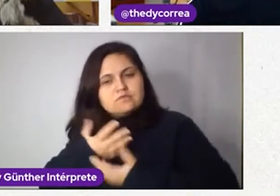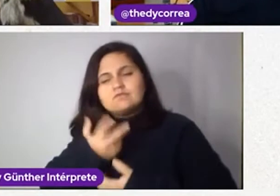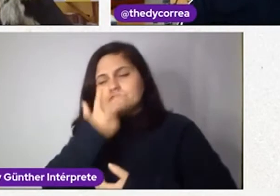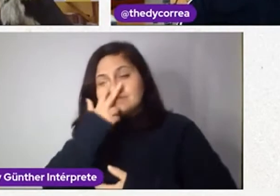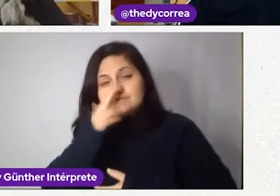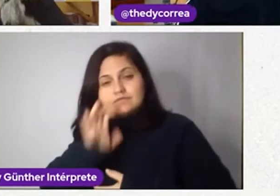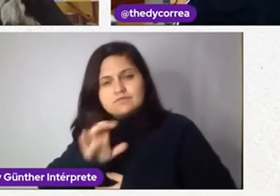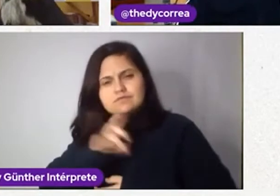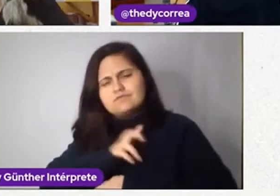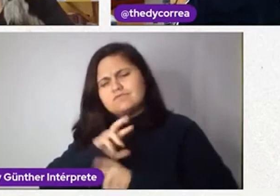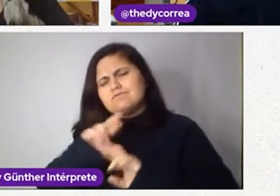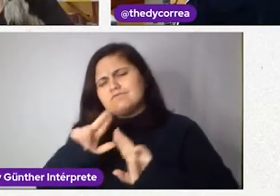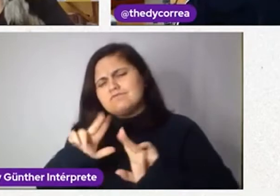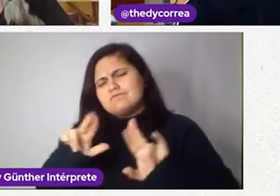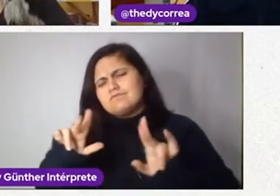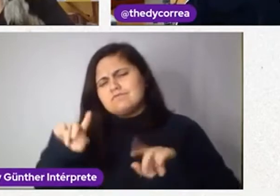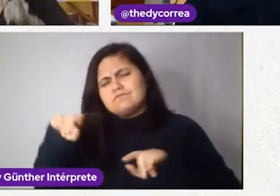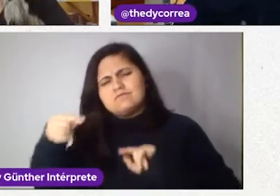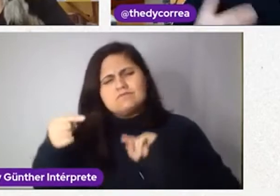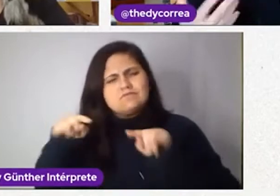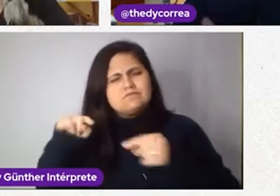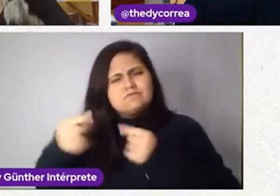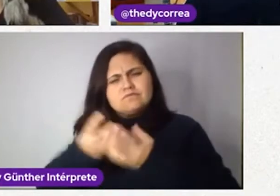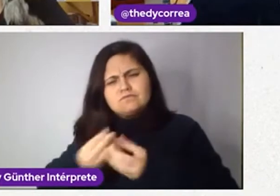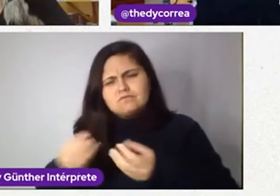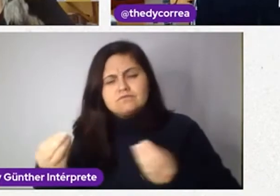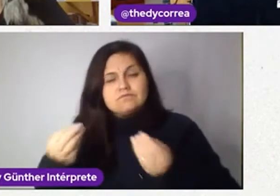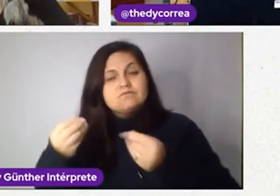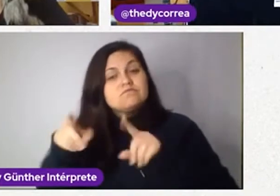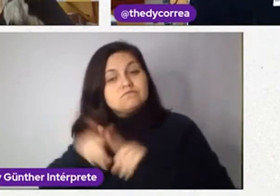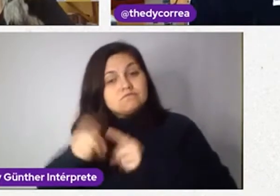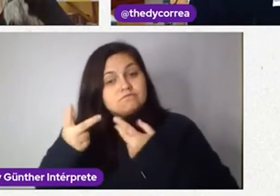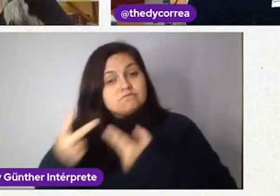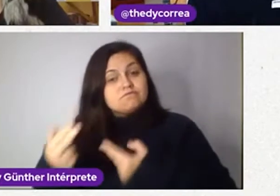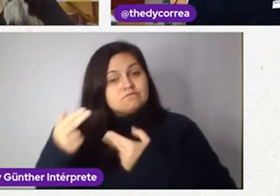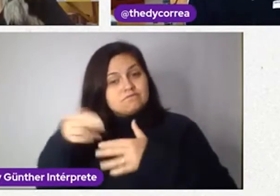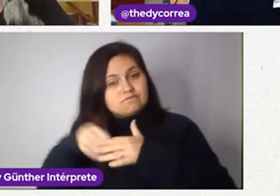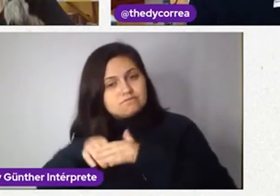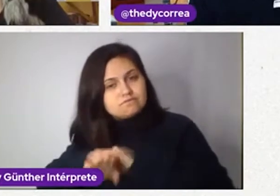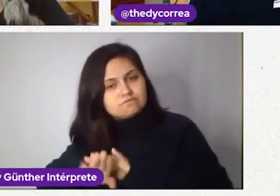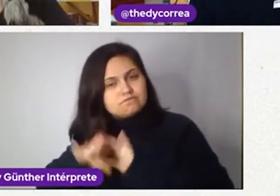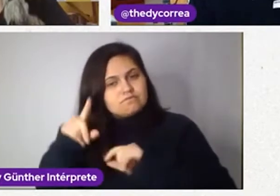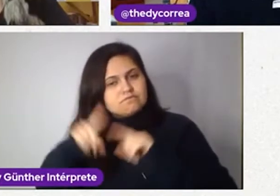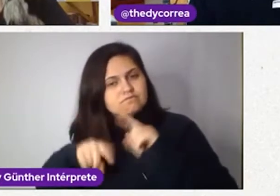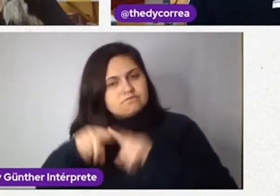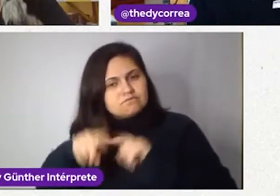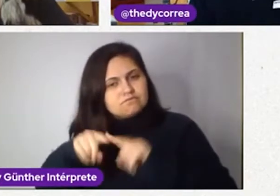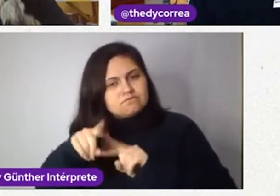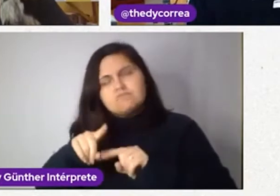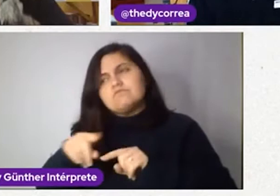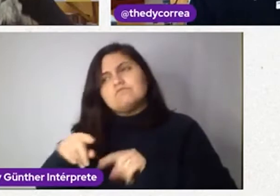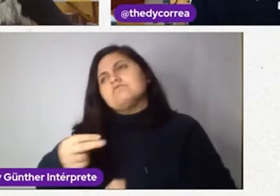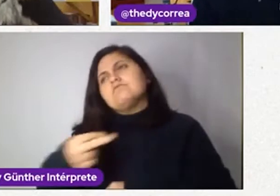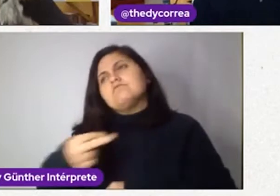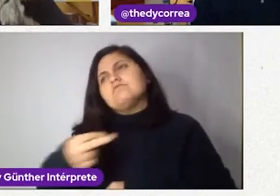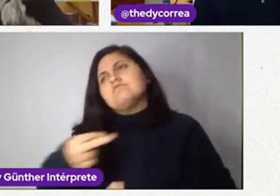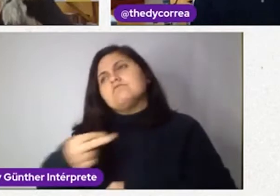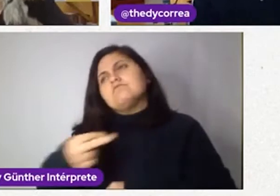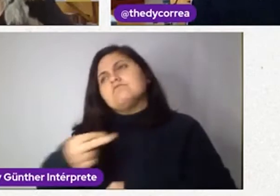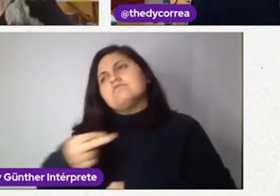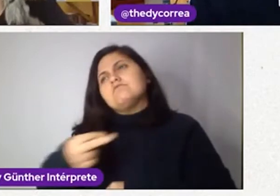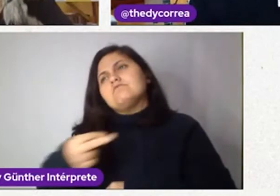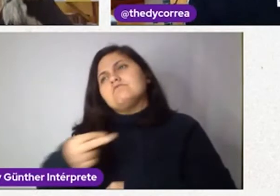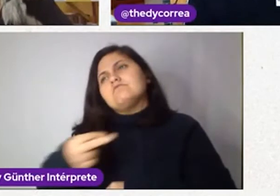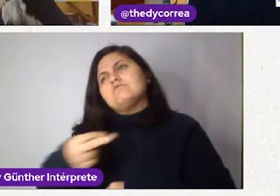vários outros que também começaram a ter um material que não era aproveitado pelo nenhum e que viraram o